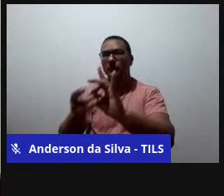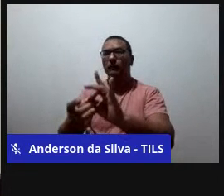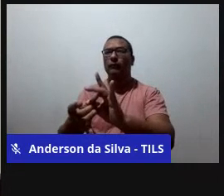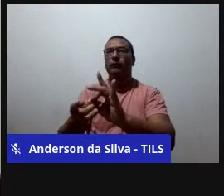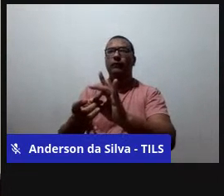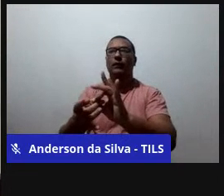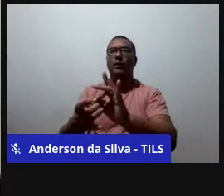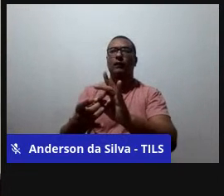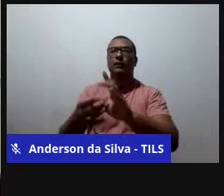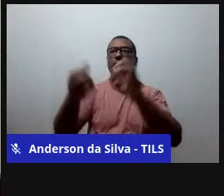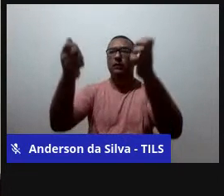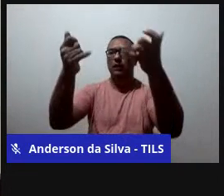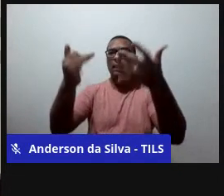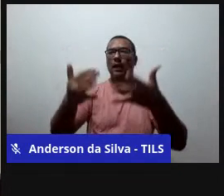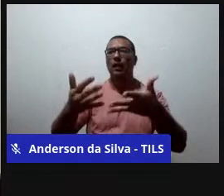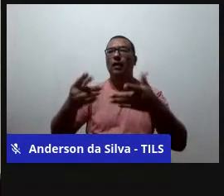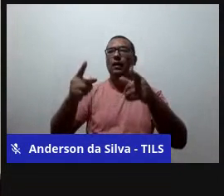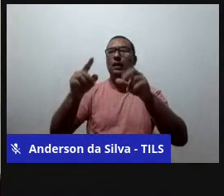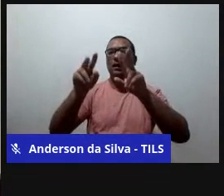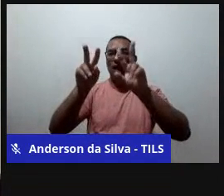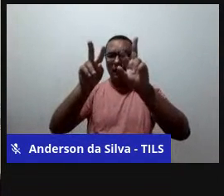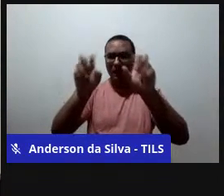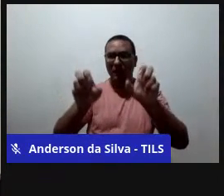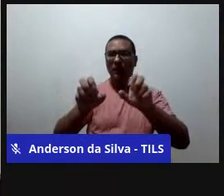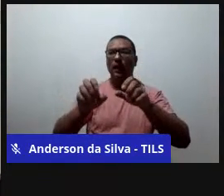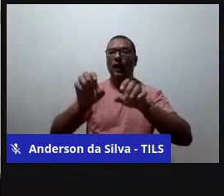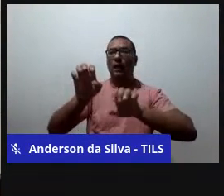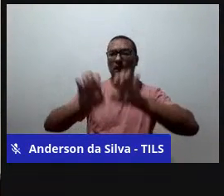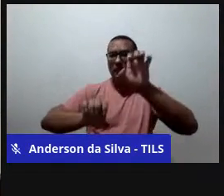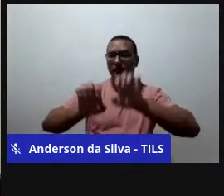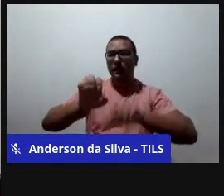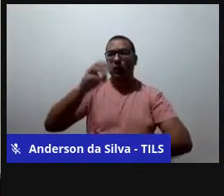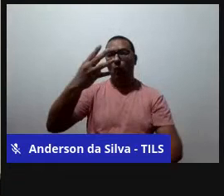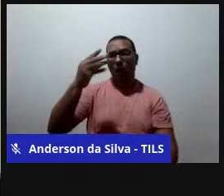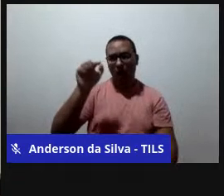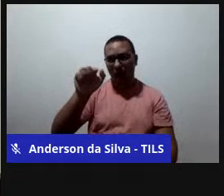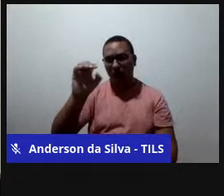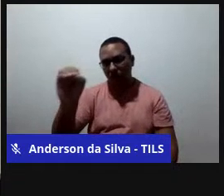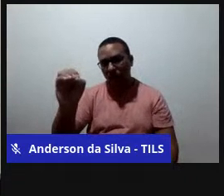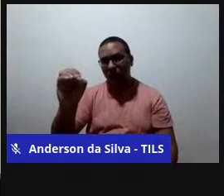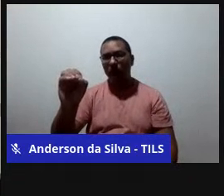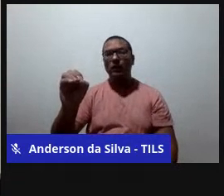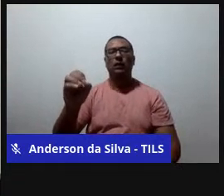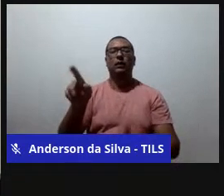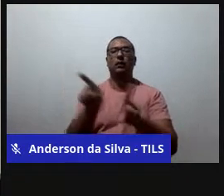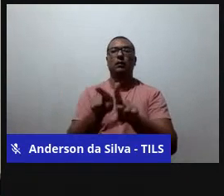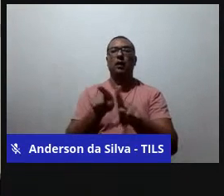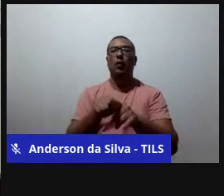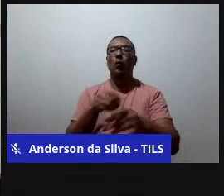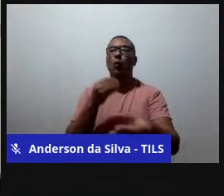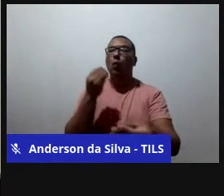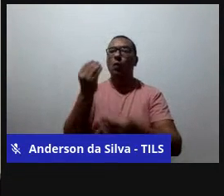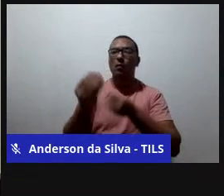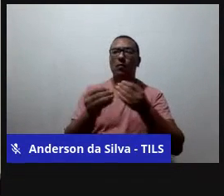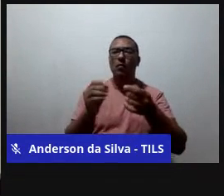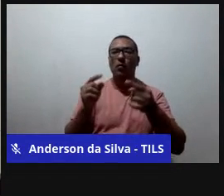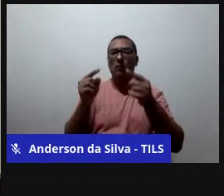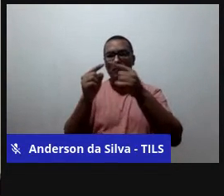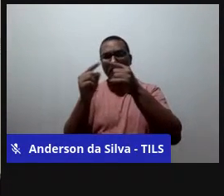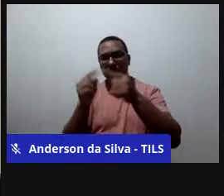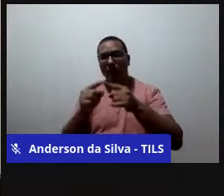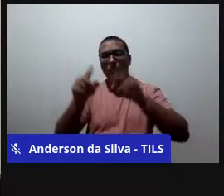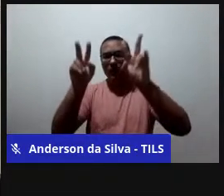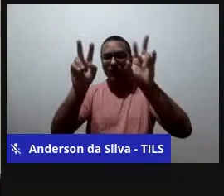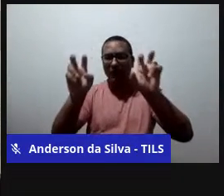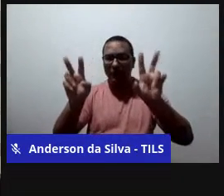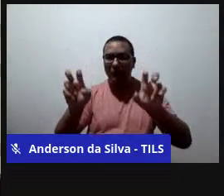Vamos falar um pouco de indústria 4.0, que é um pouco daquilo que tem a ver com o tema, né, ou tem bastante a ver